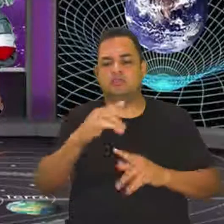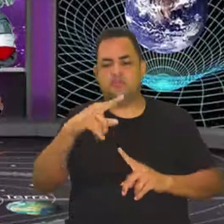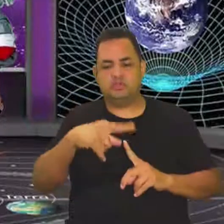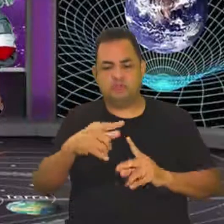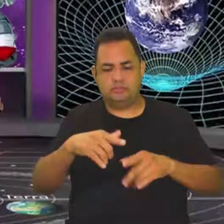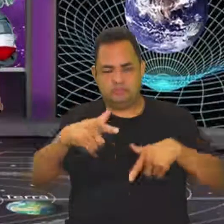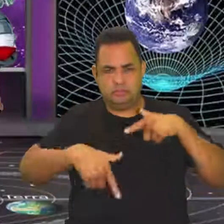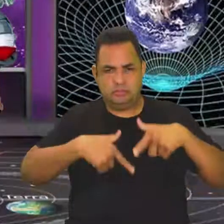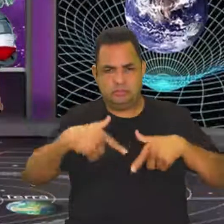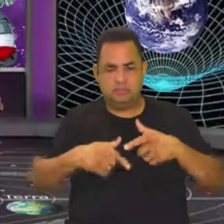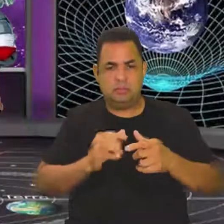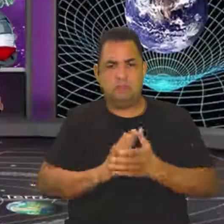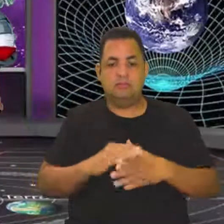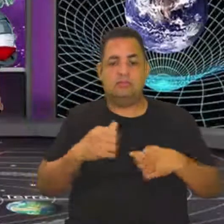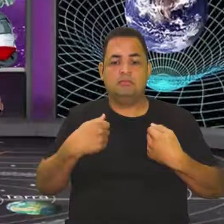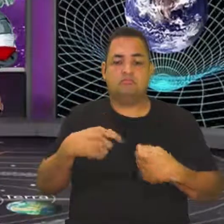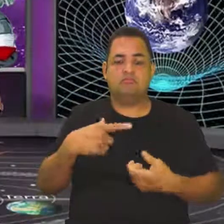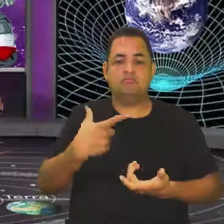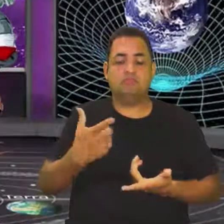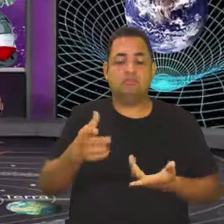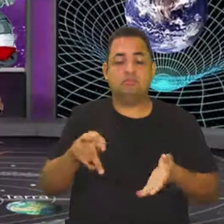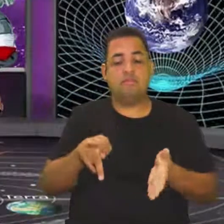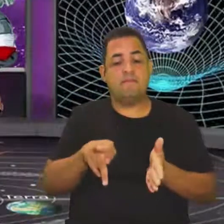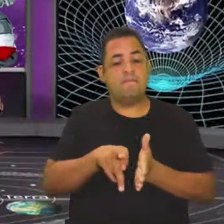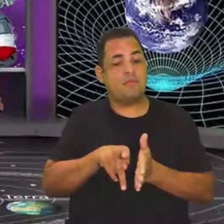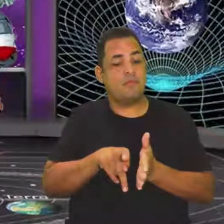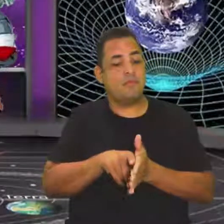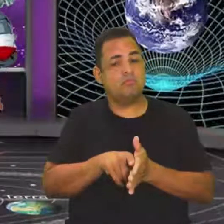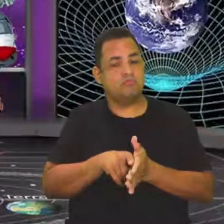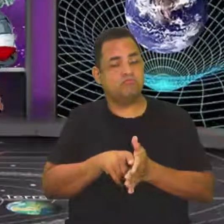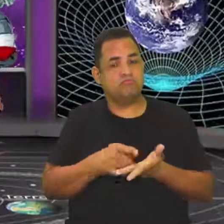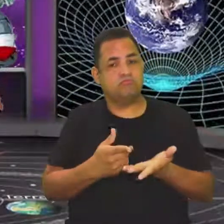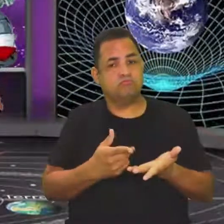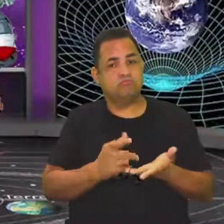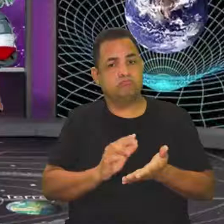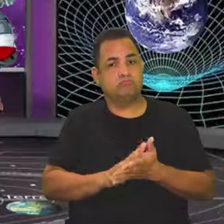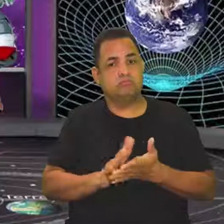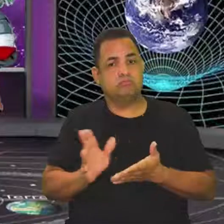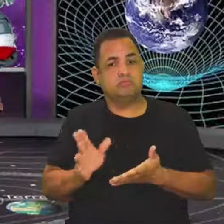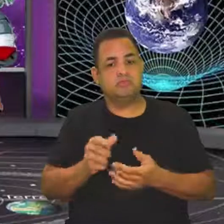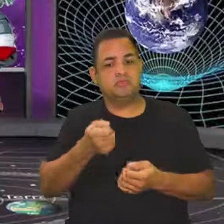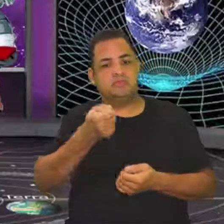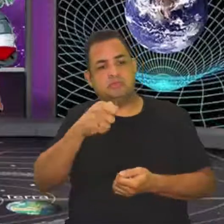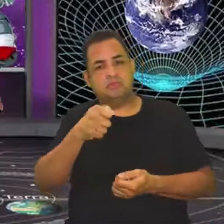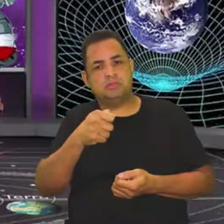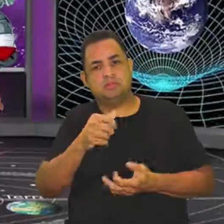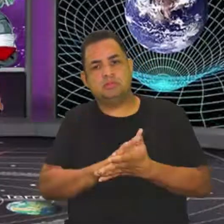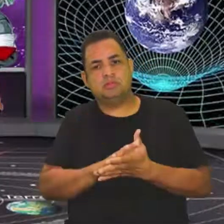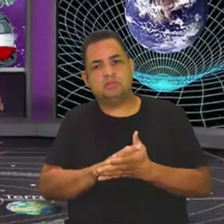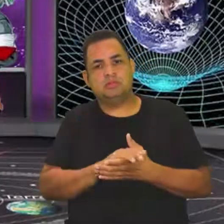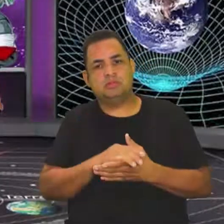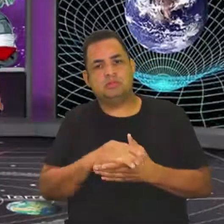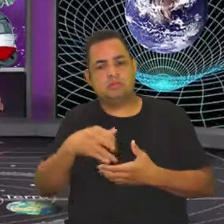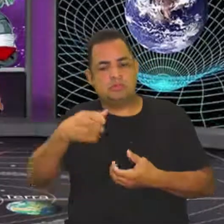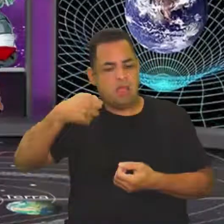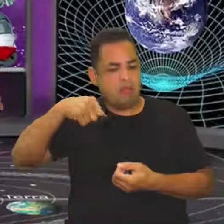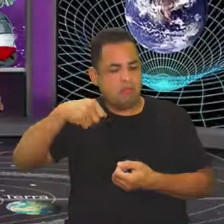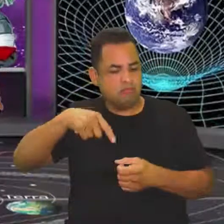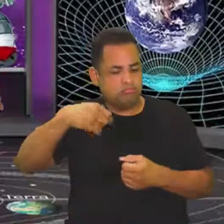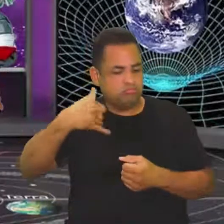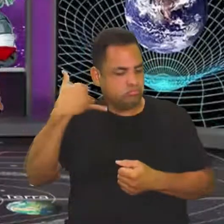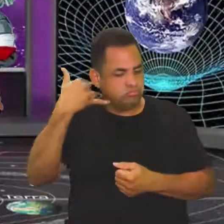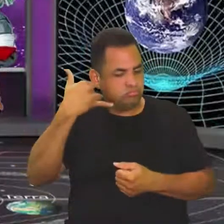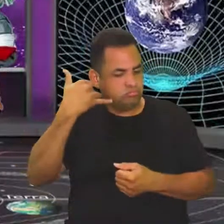que ter um material específico. Por exemplo, eu não vou usar uma chave de fenda grande para mexer no celular, que as chavezinhas são